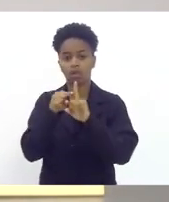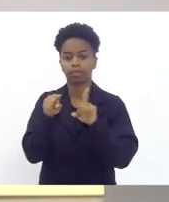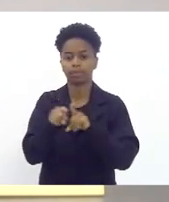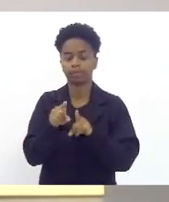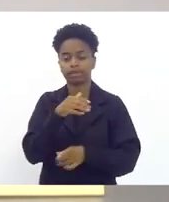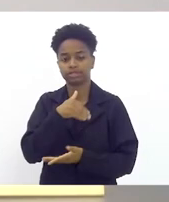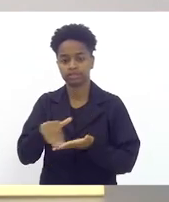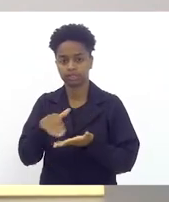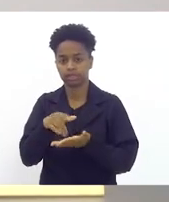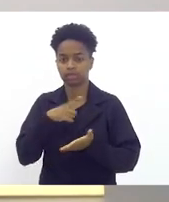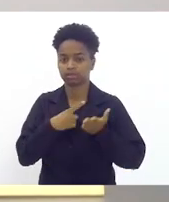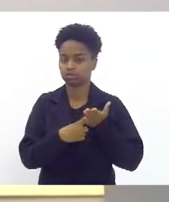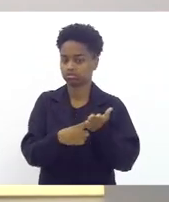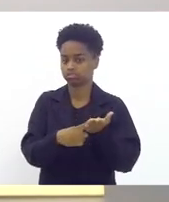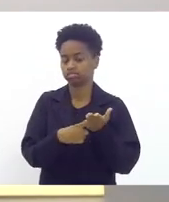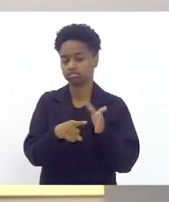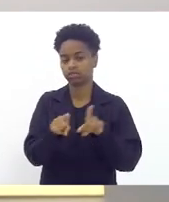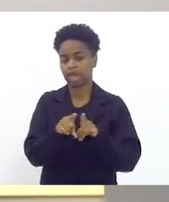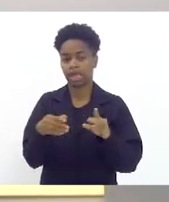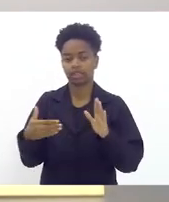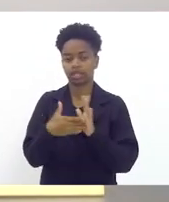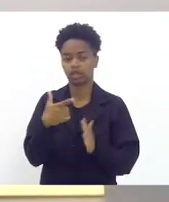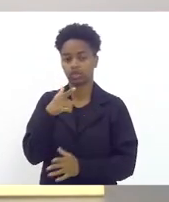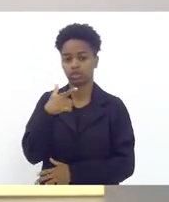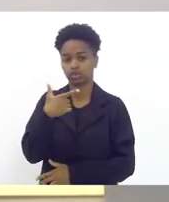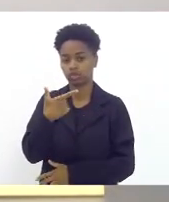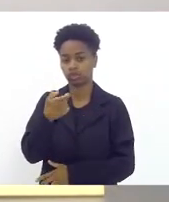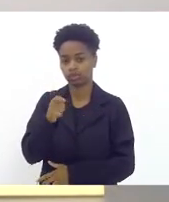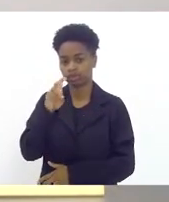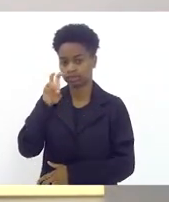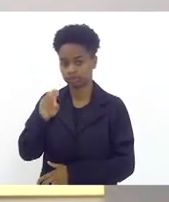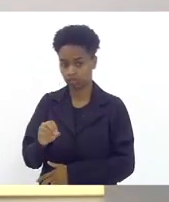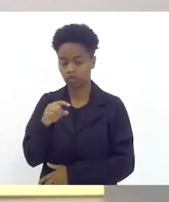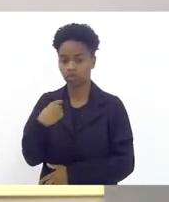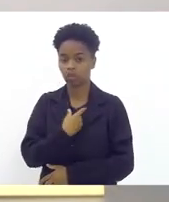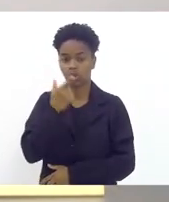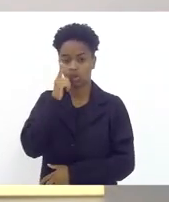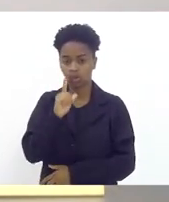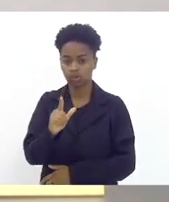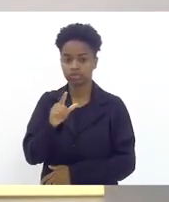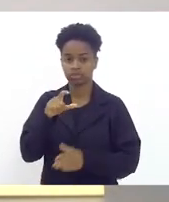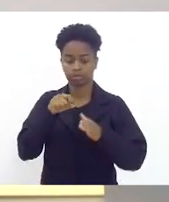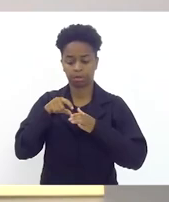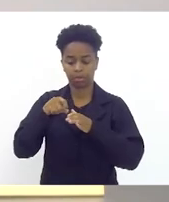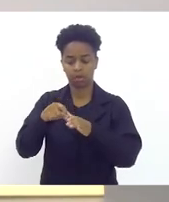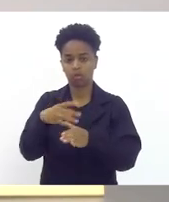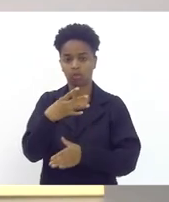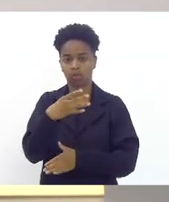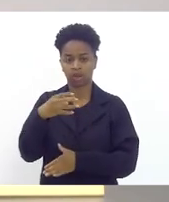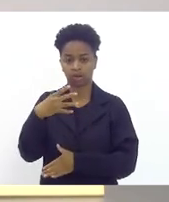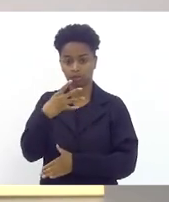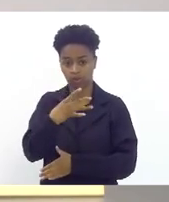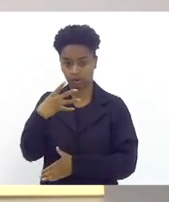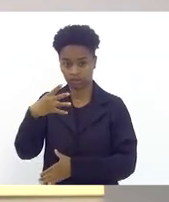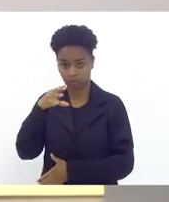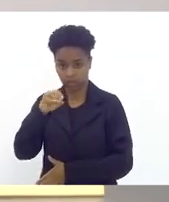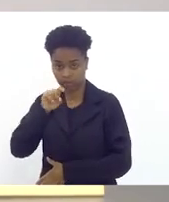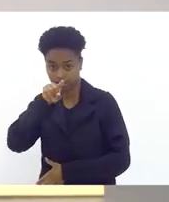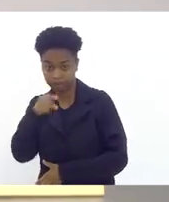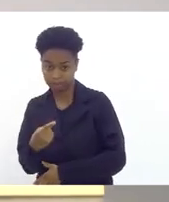secretário se comprometeu de até 2050 nós promovemos a restauração de 440 mil hectares